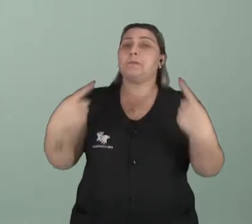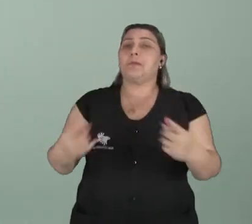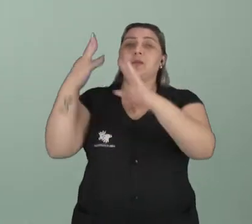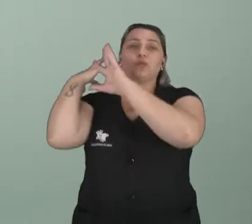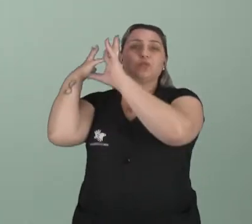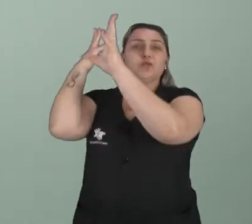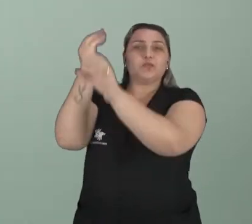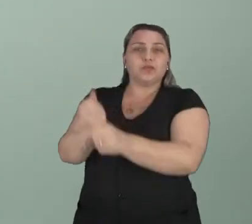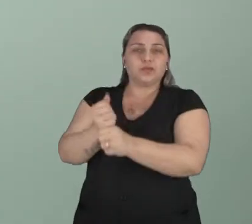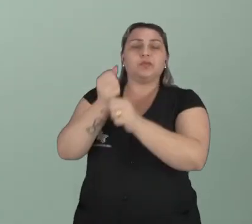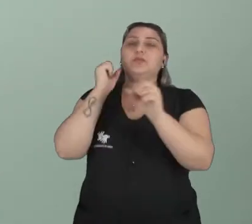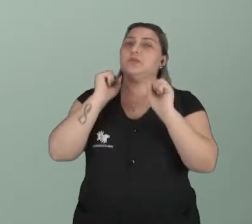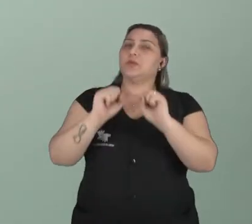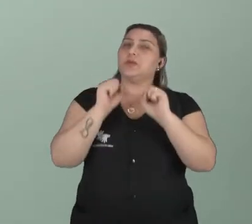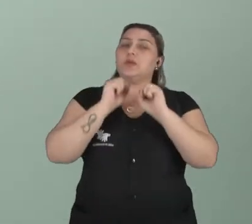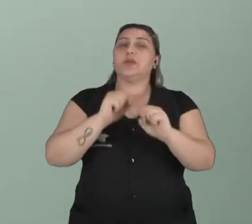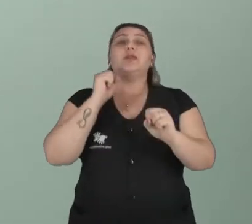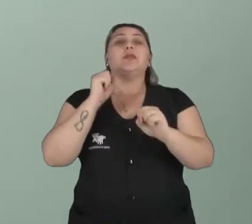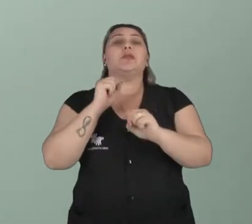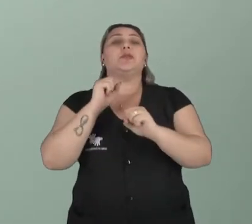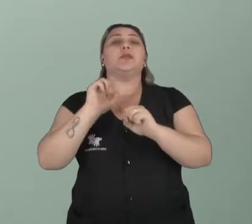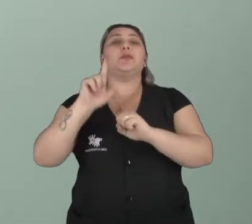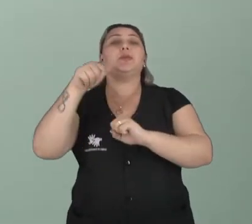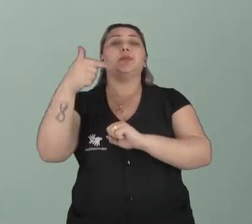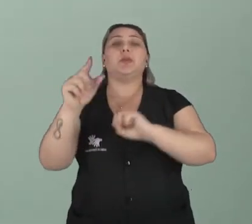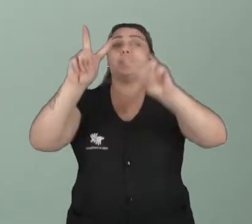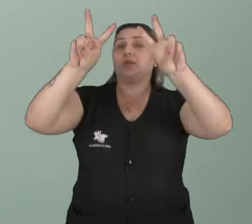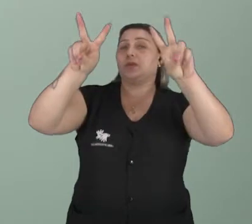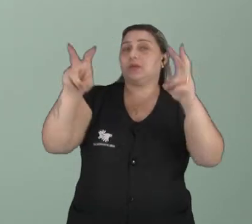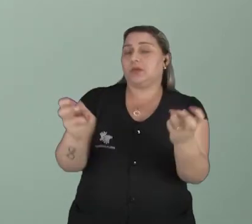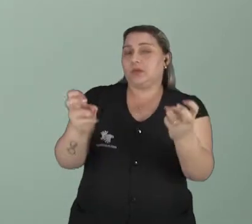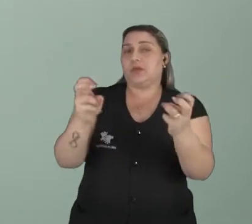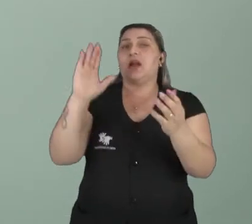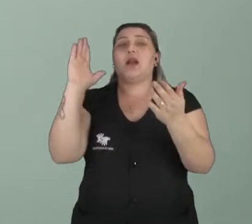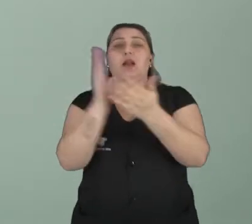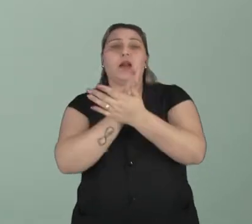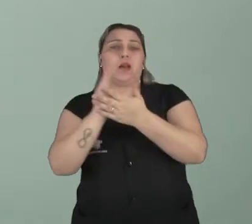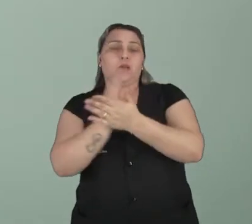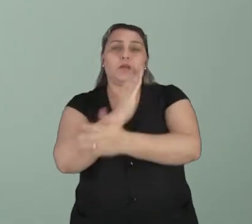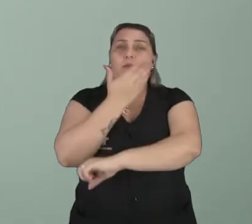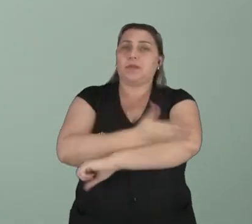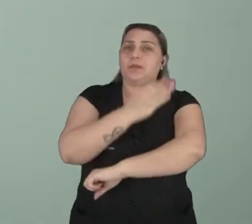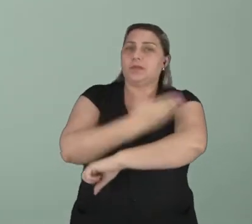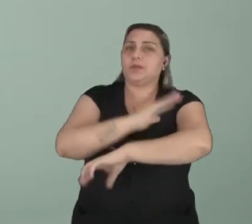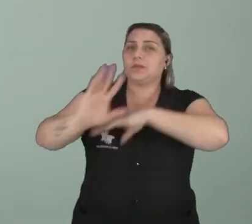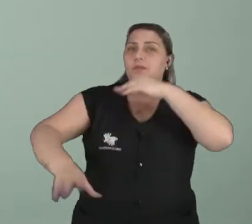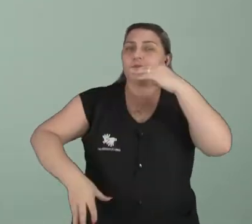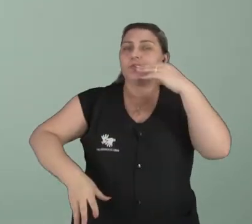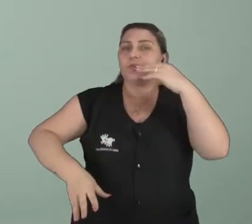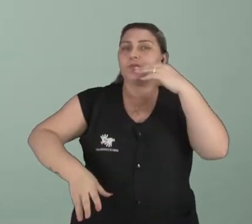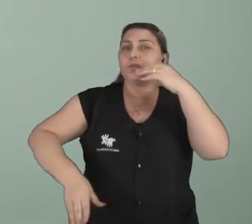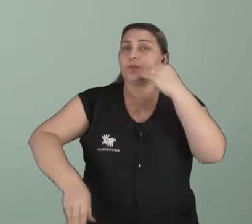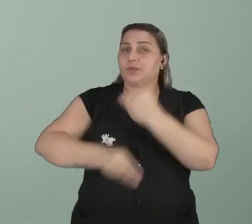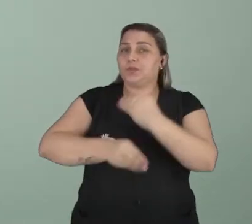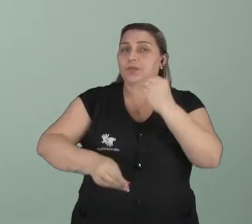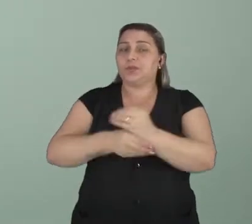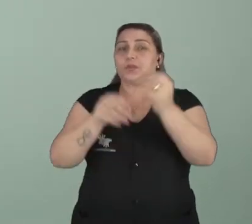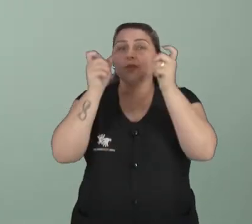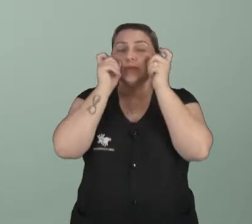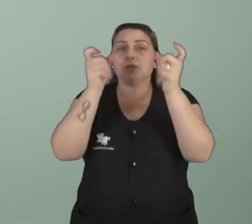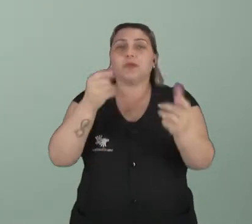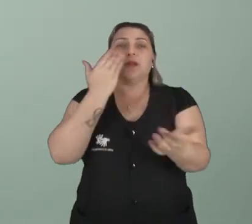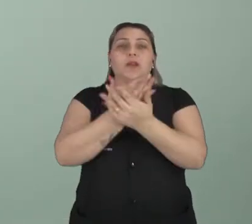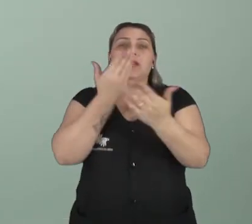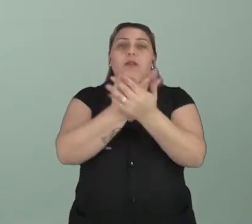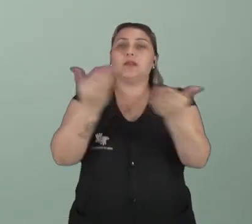dar uma recapitulada para a gente poder colocar nos próximos assuntos alguns assuntos mais complexos, né? Então vamos prestar atenção na aula